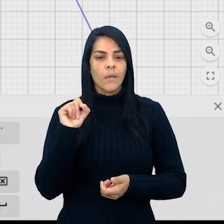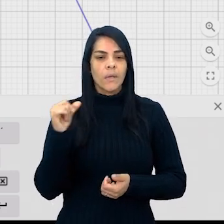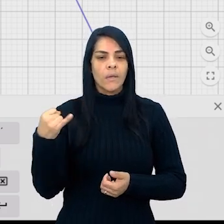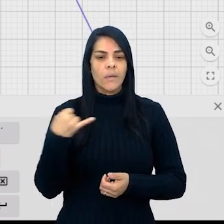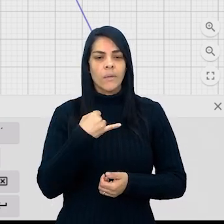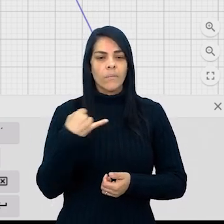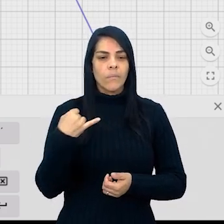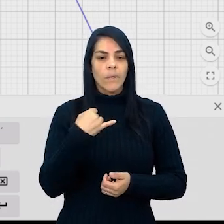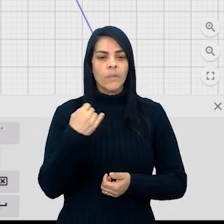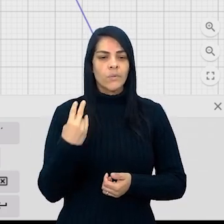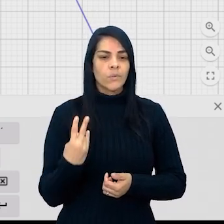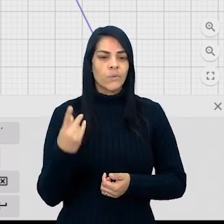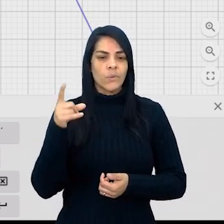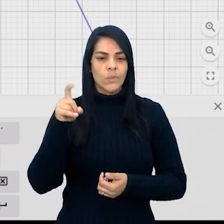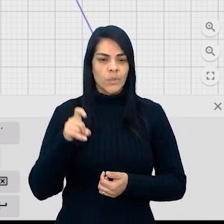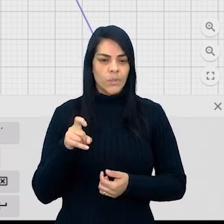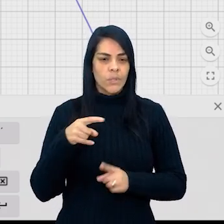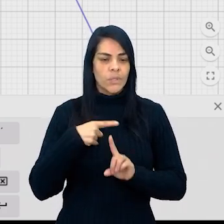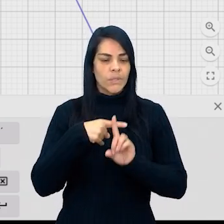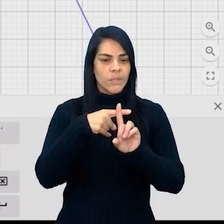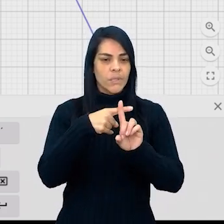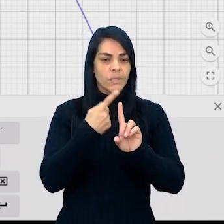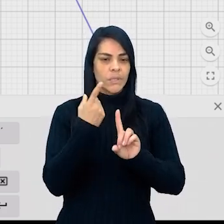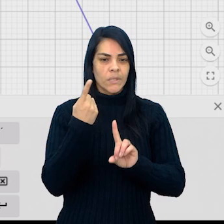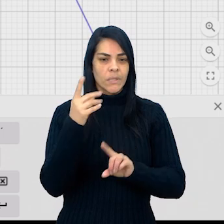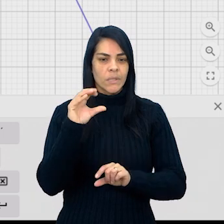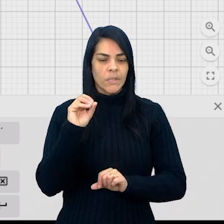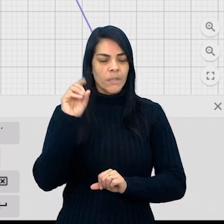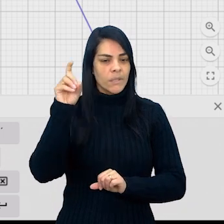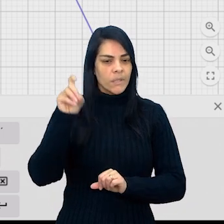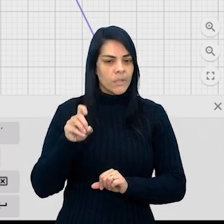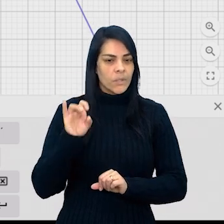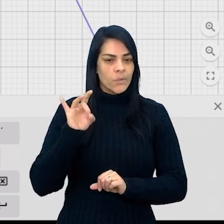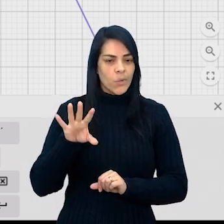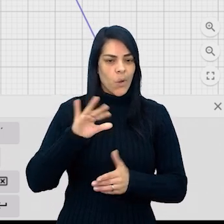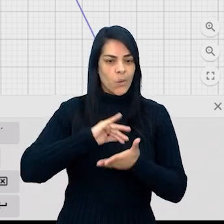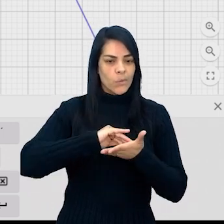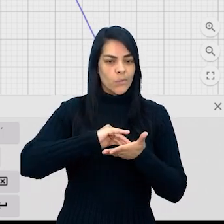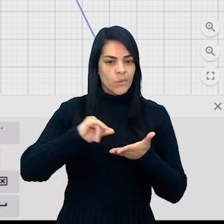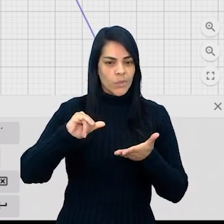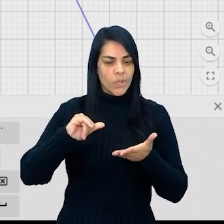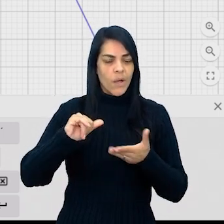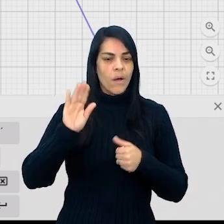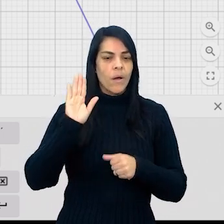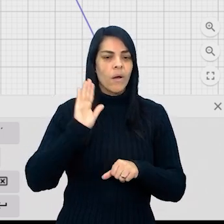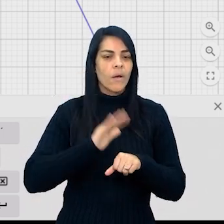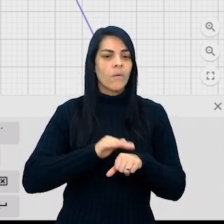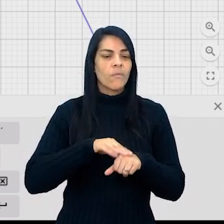menos 2x. Aqui está 10x, perdão. Eu só vou retirar aqui e ele vai